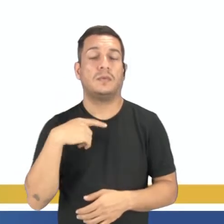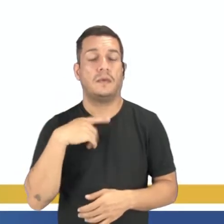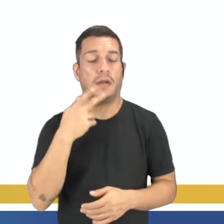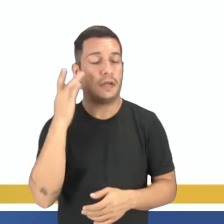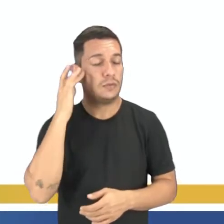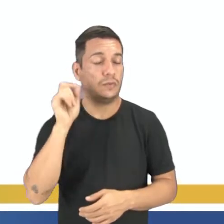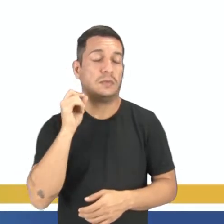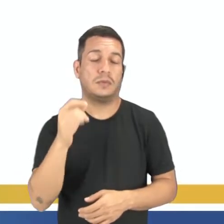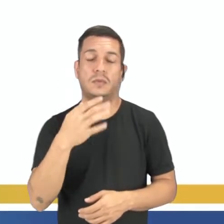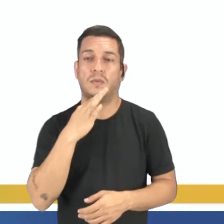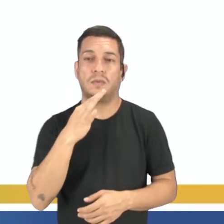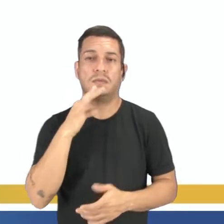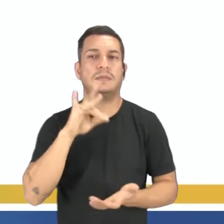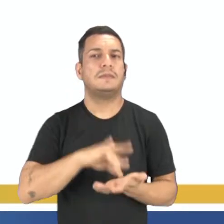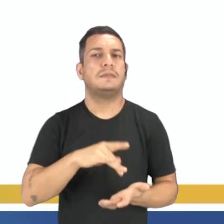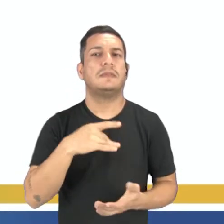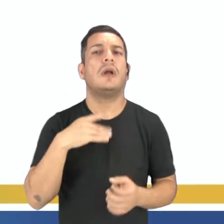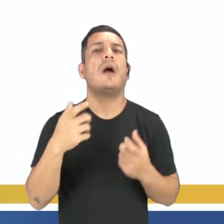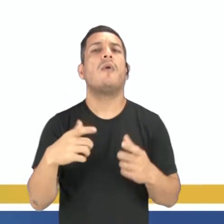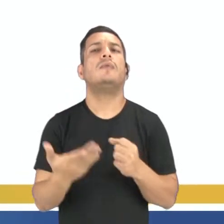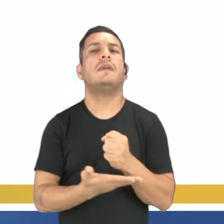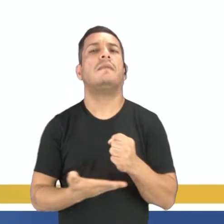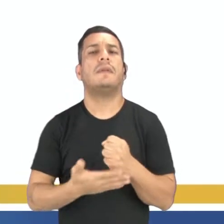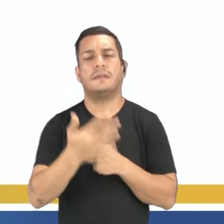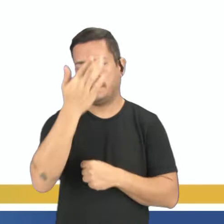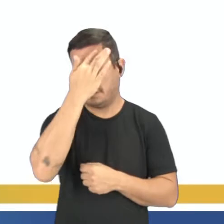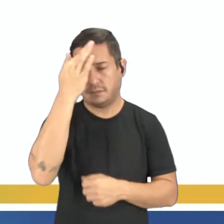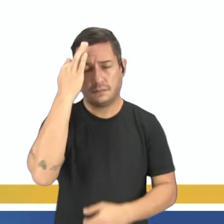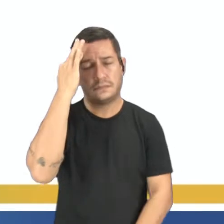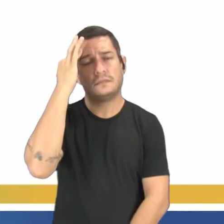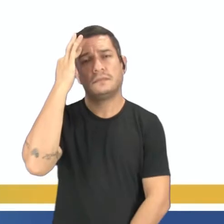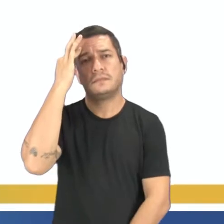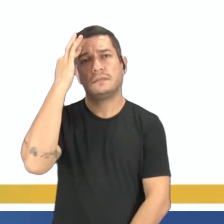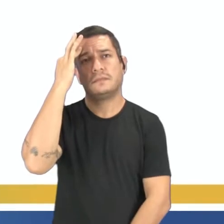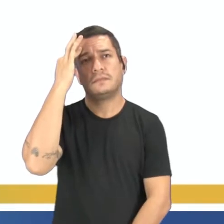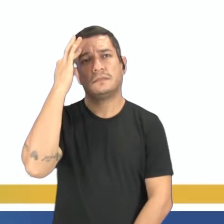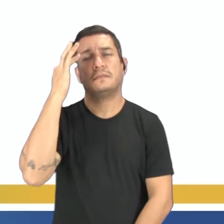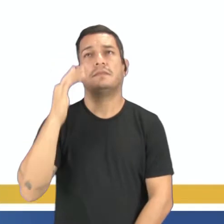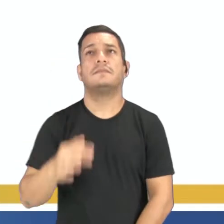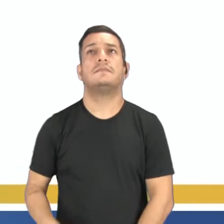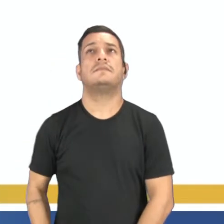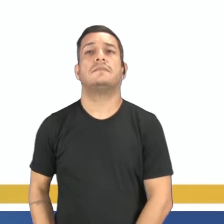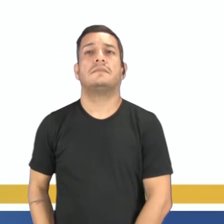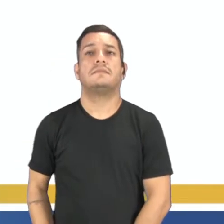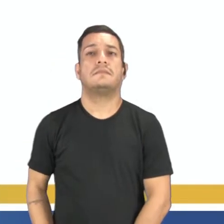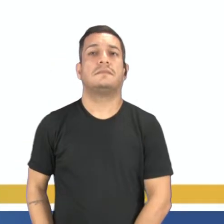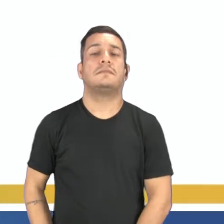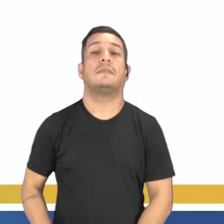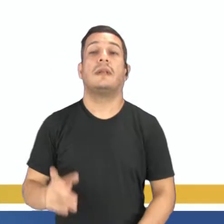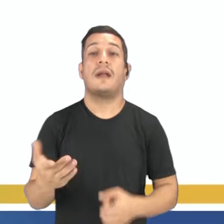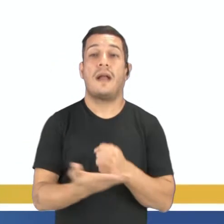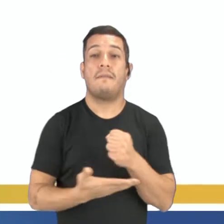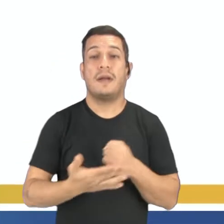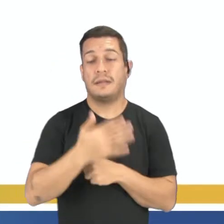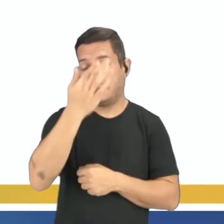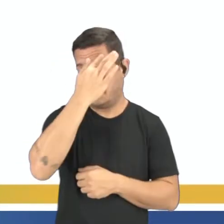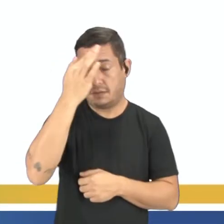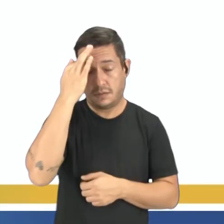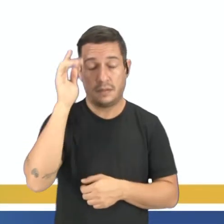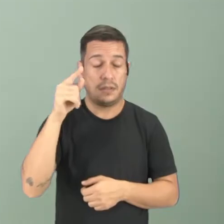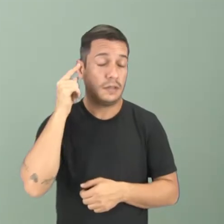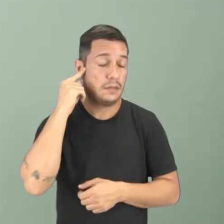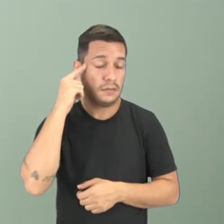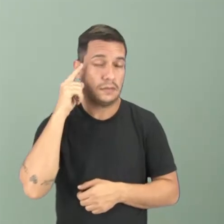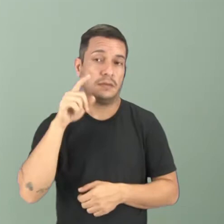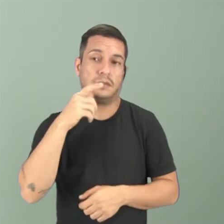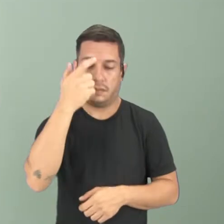conhecimento de modo... De onde que vem a base da filosofia racionalista? A base da filosofia racionalista é no sujeito pensante, porque